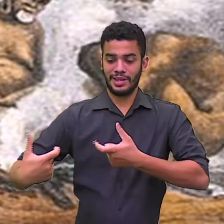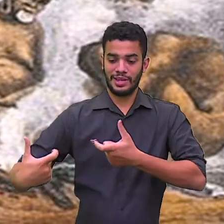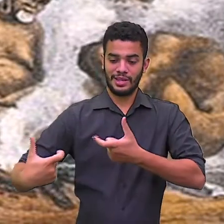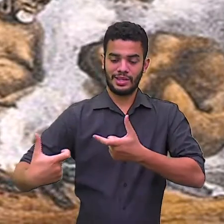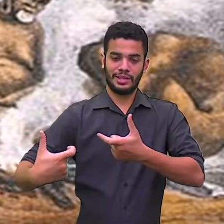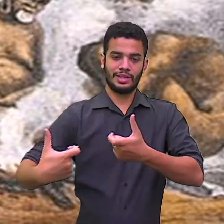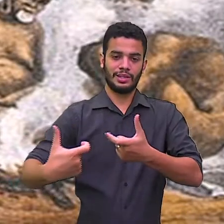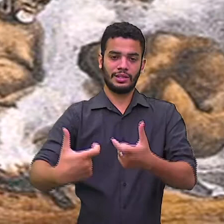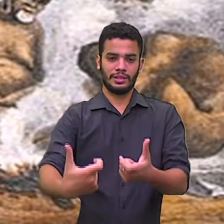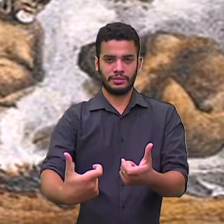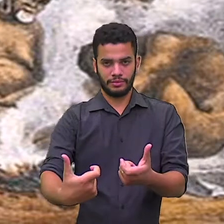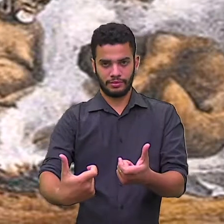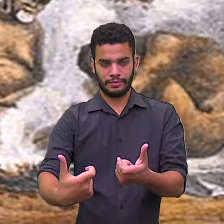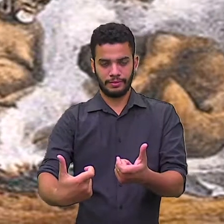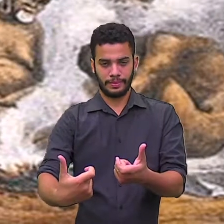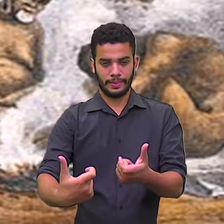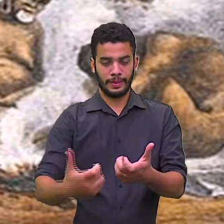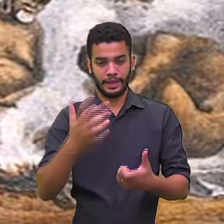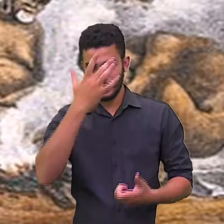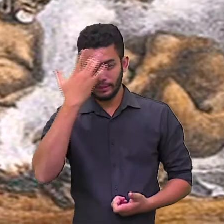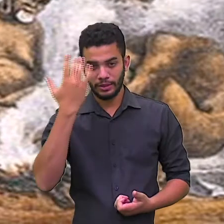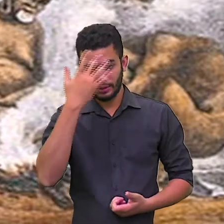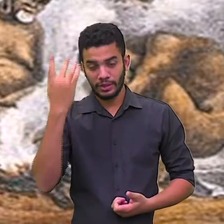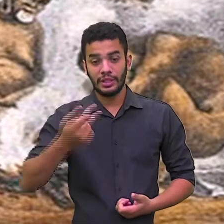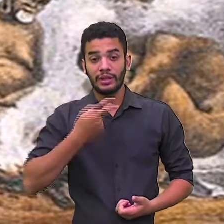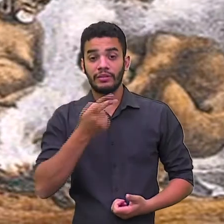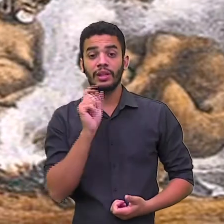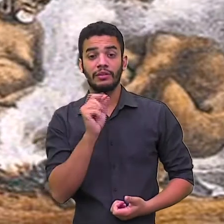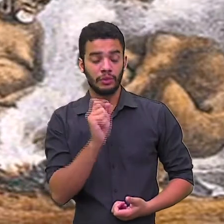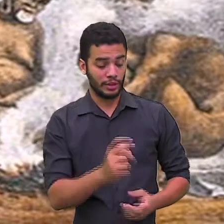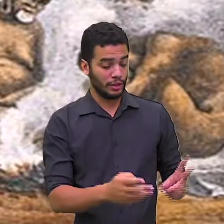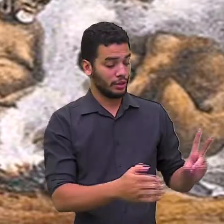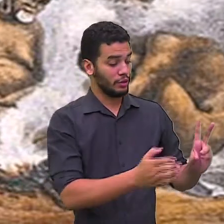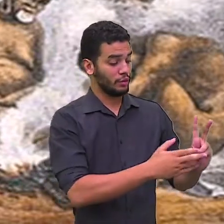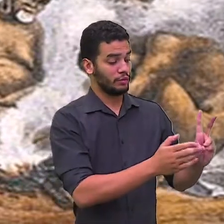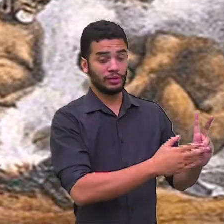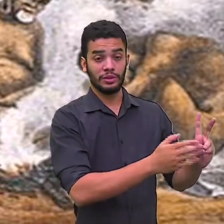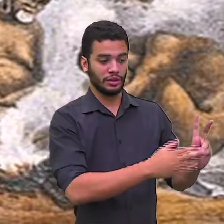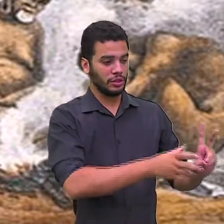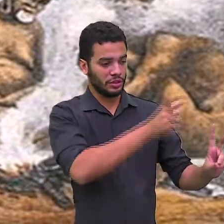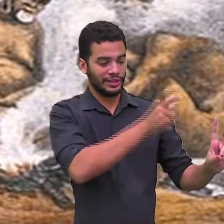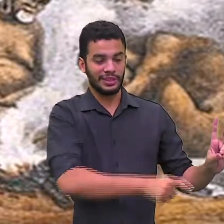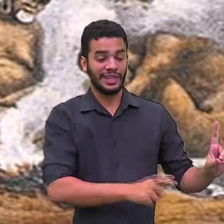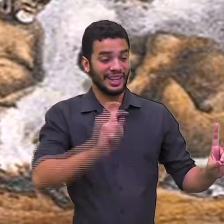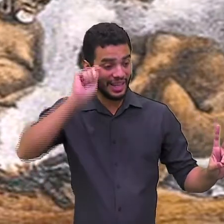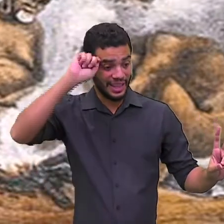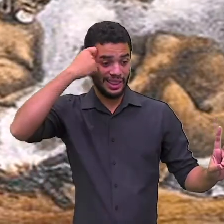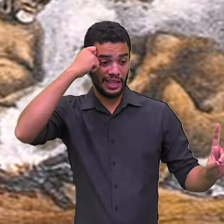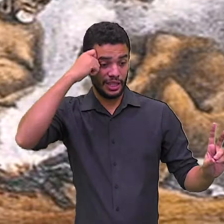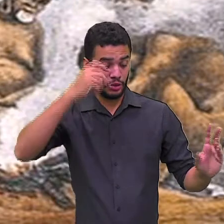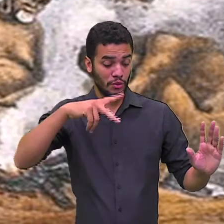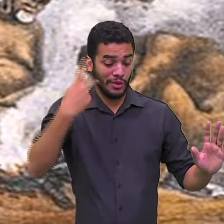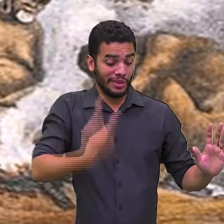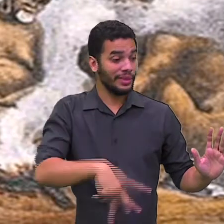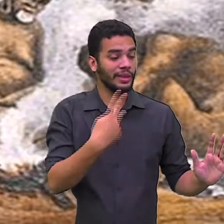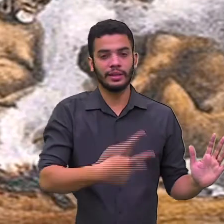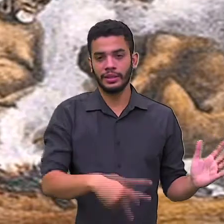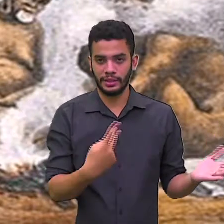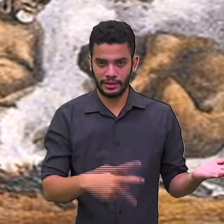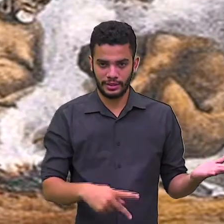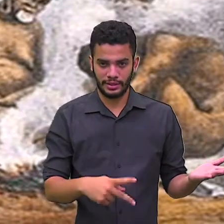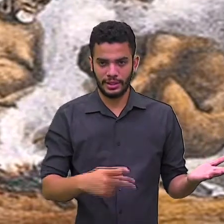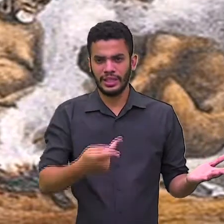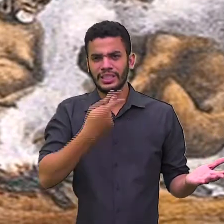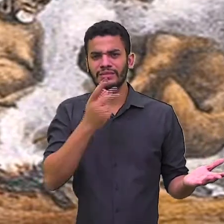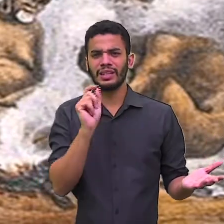da terra, os indígenas eram até 3 vezes mais baratos que um escravo africano, porque tinha